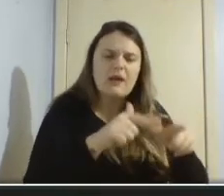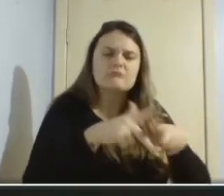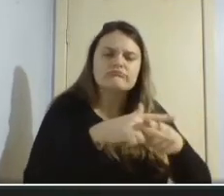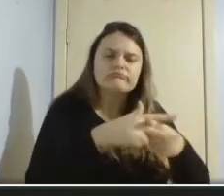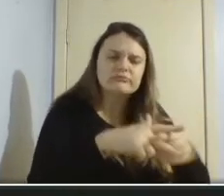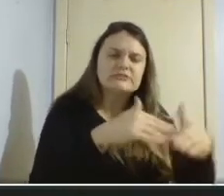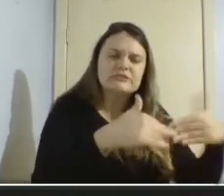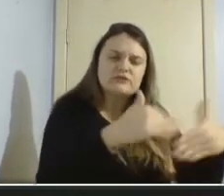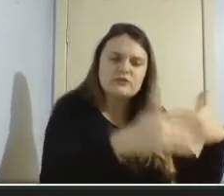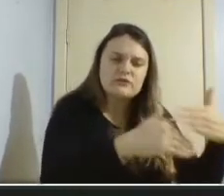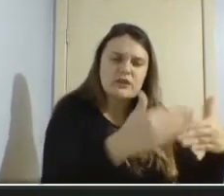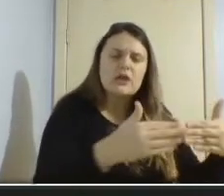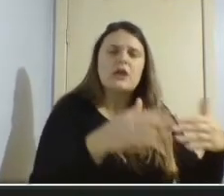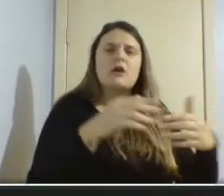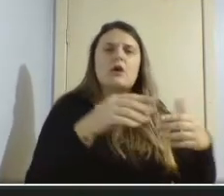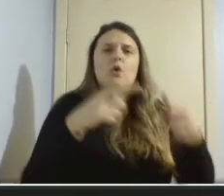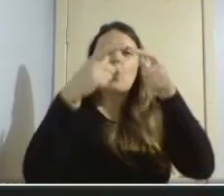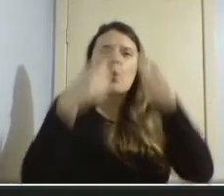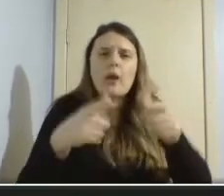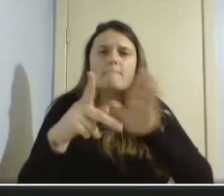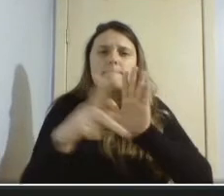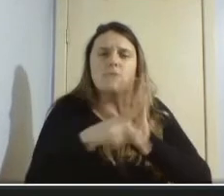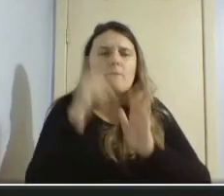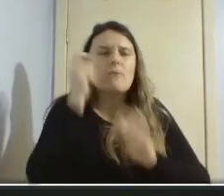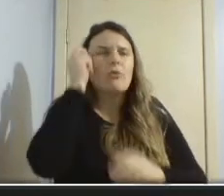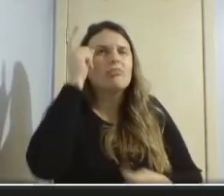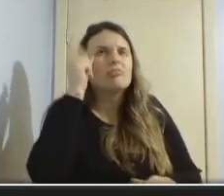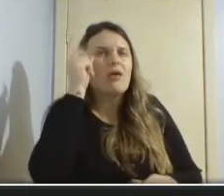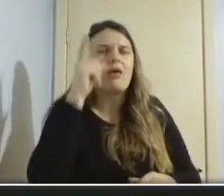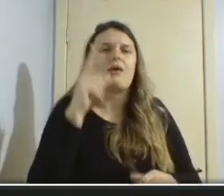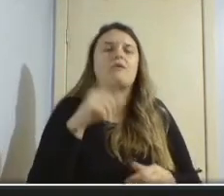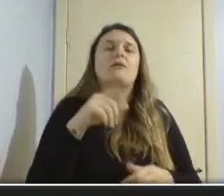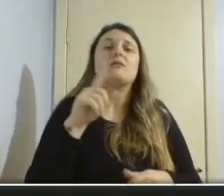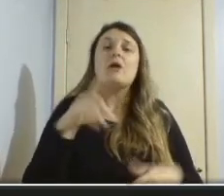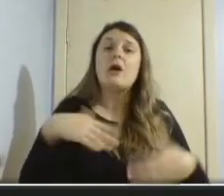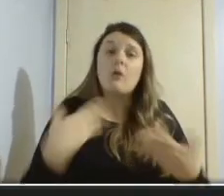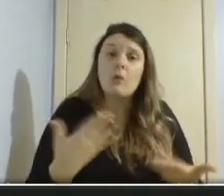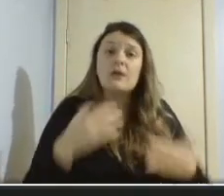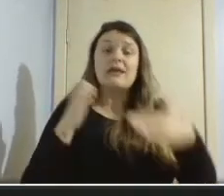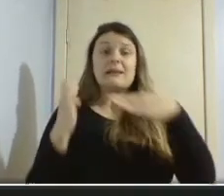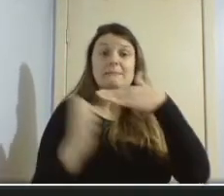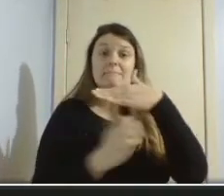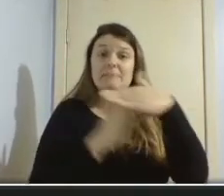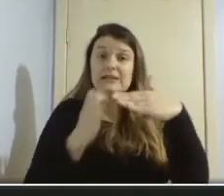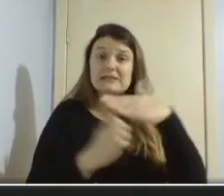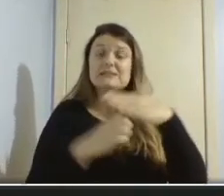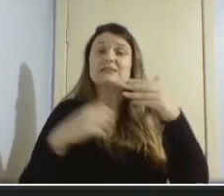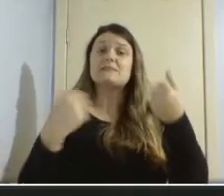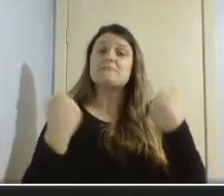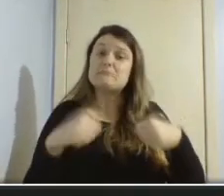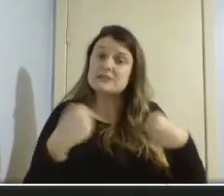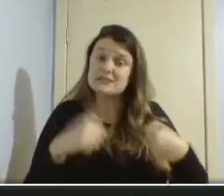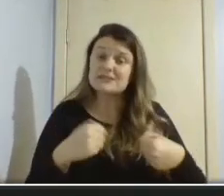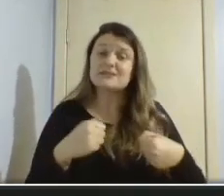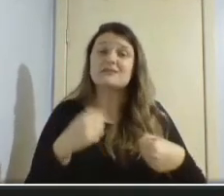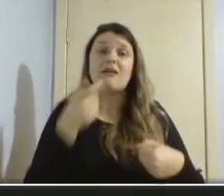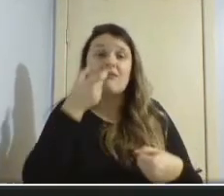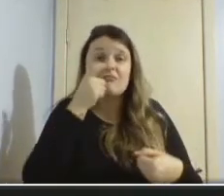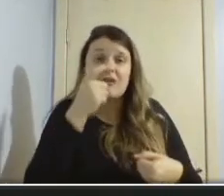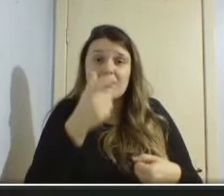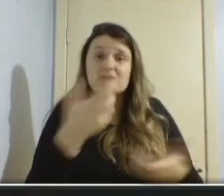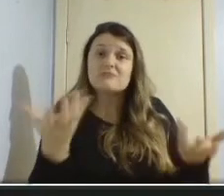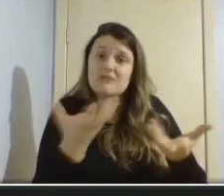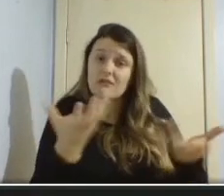é importante ter, claro, as empresas inovadoras, as empresas, aquelas que se diferenciam das